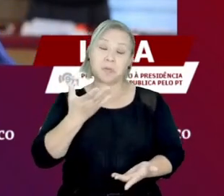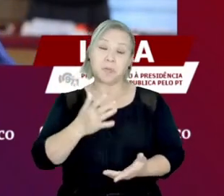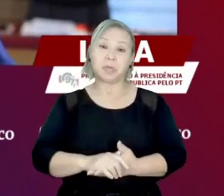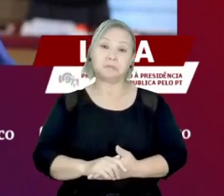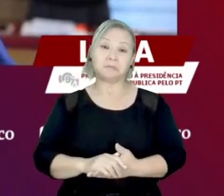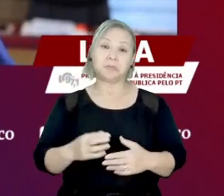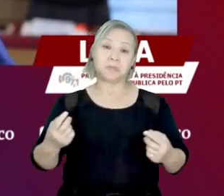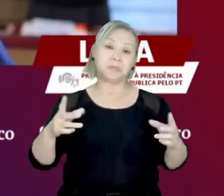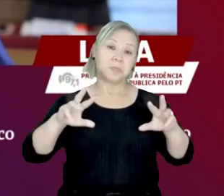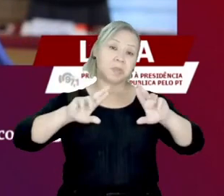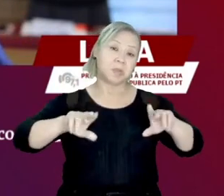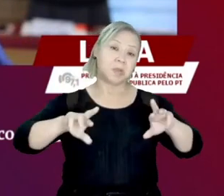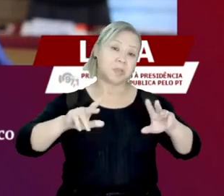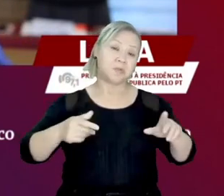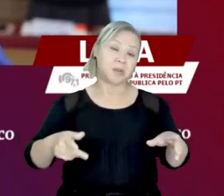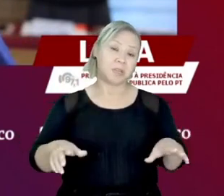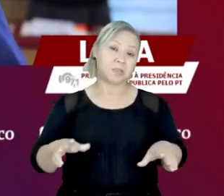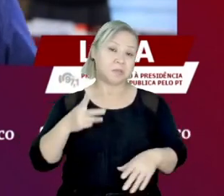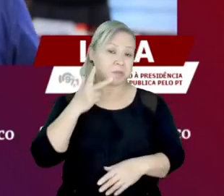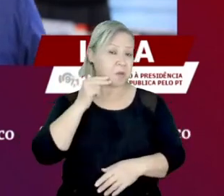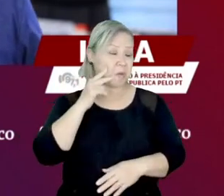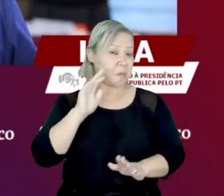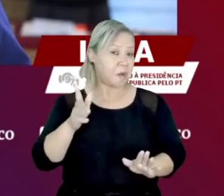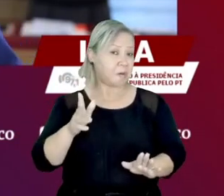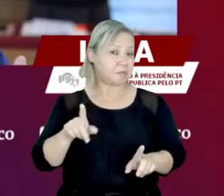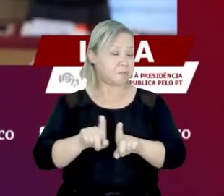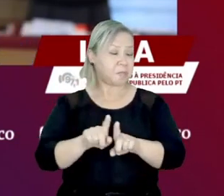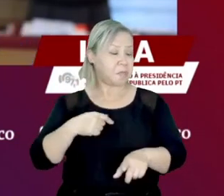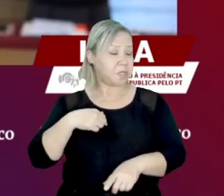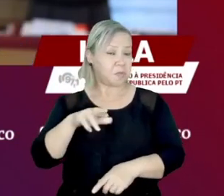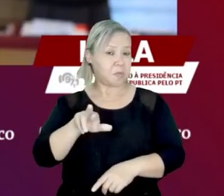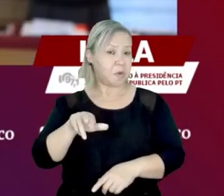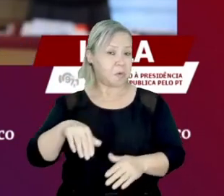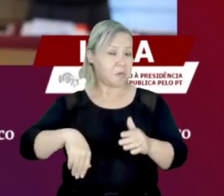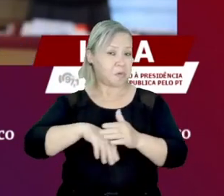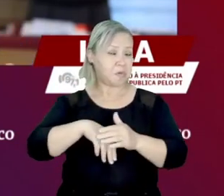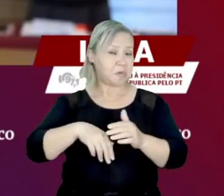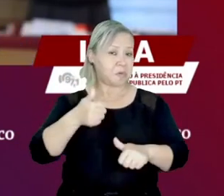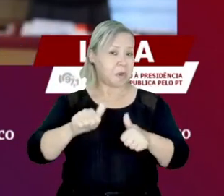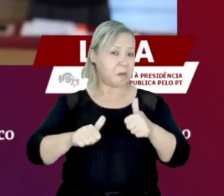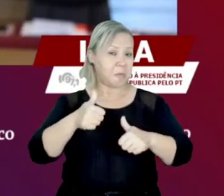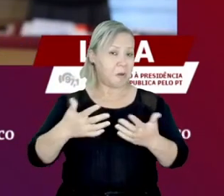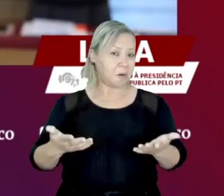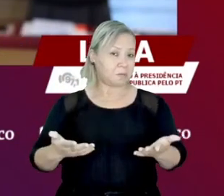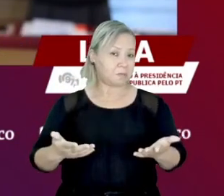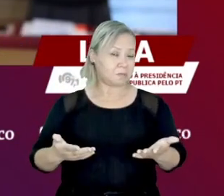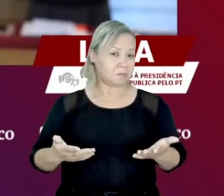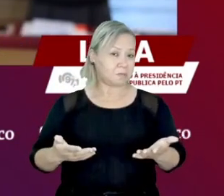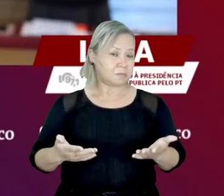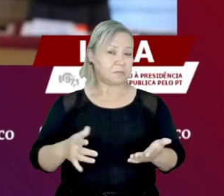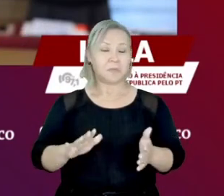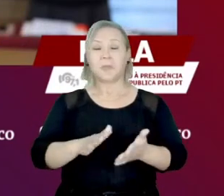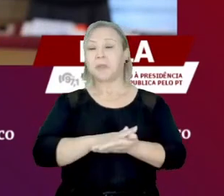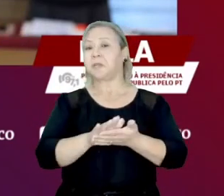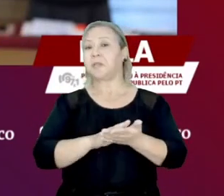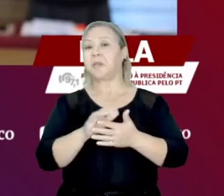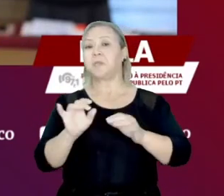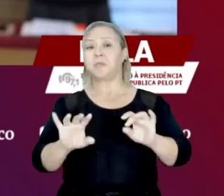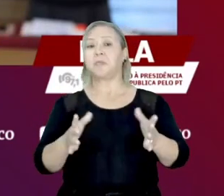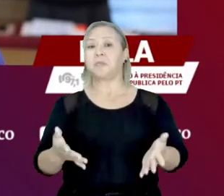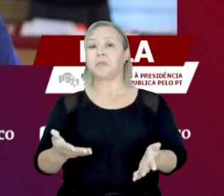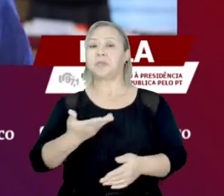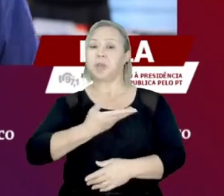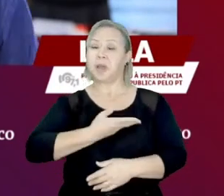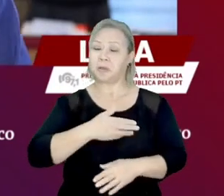irmão quando chegava em casa. Olha, se por acaso eu tiver uma divergência com o Alckmin, nós vamos conversar. Se ele estiver comigo, nós vamos